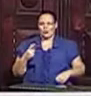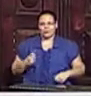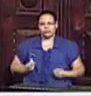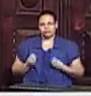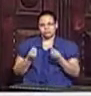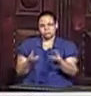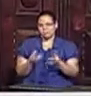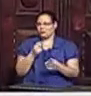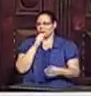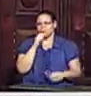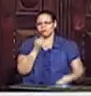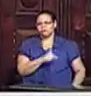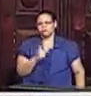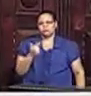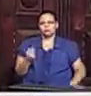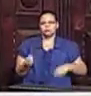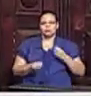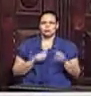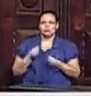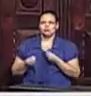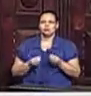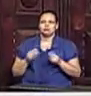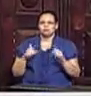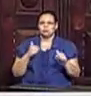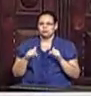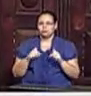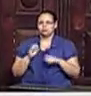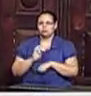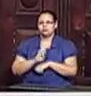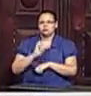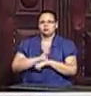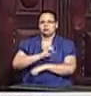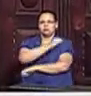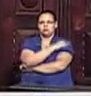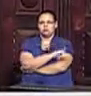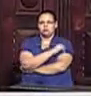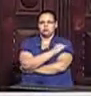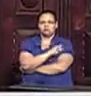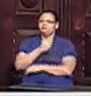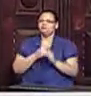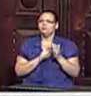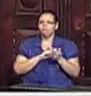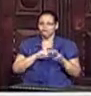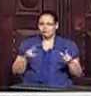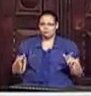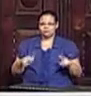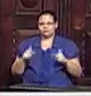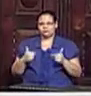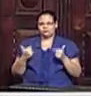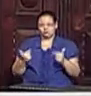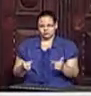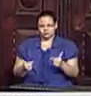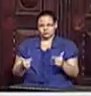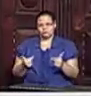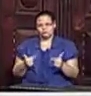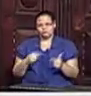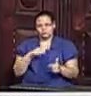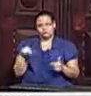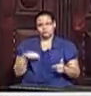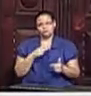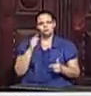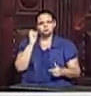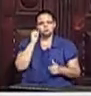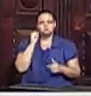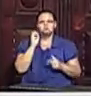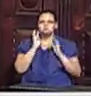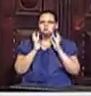de trabalho nessa situação no âmbito do Estado do Rio de Janeiro. Uma série de iniciativas foram encaminhadas e nós ouvimos